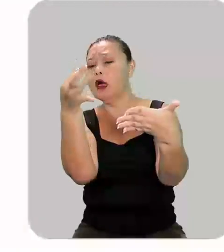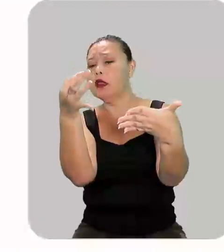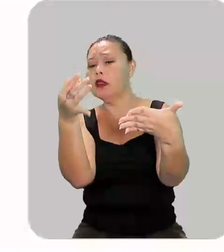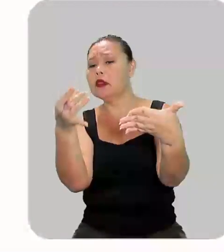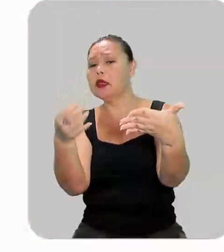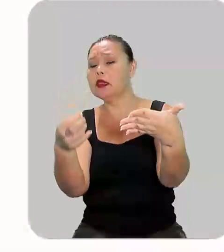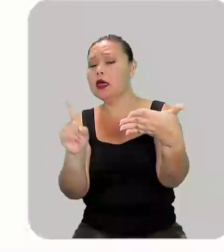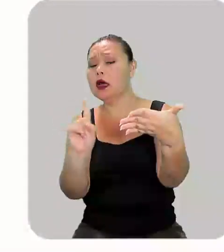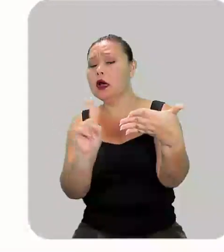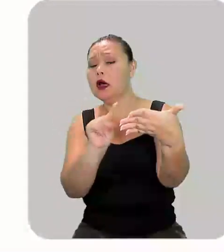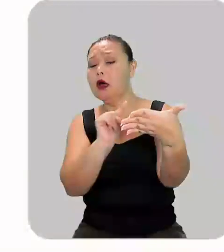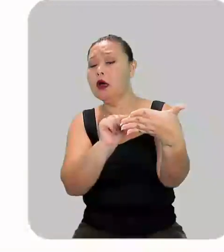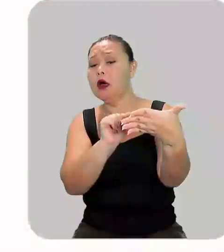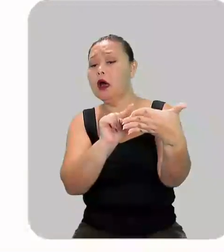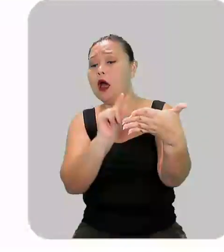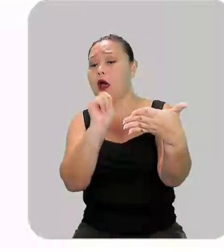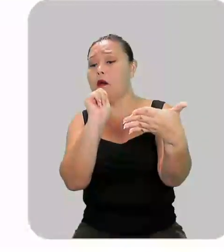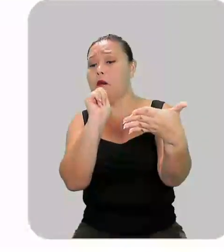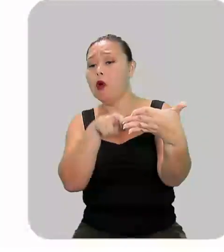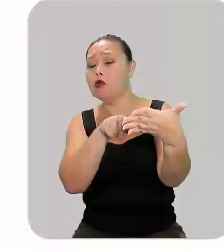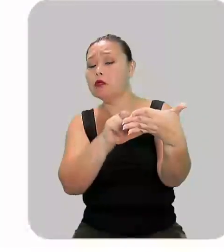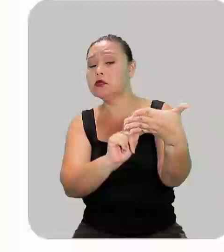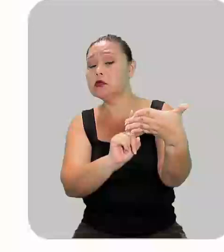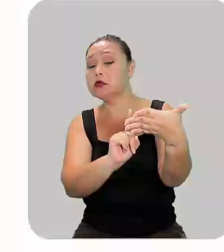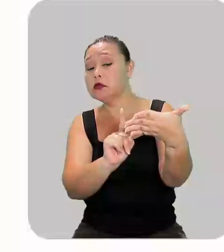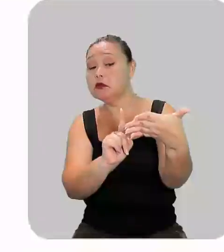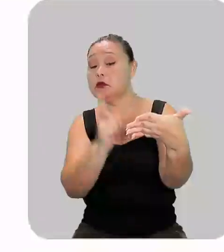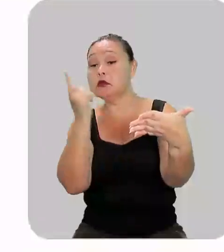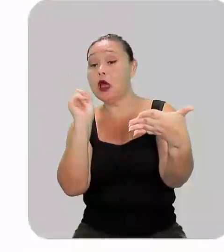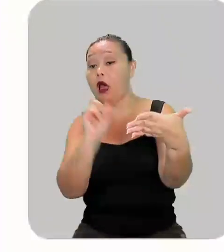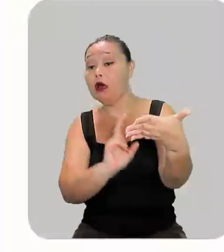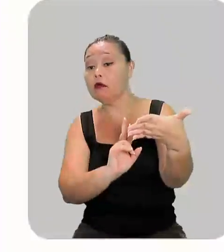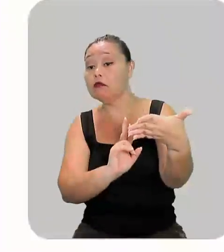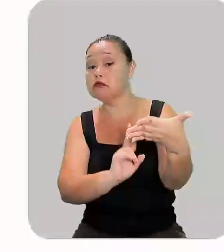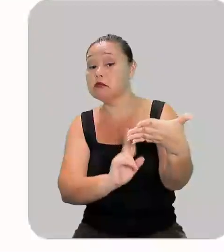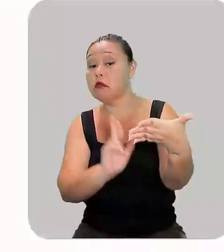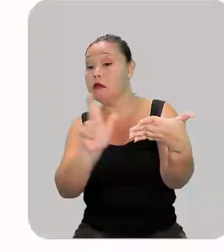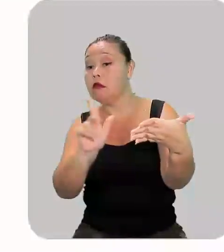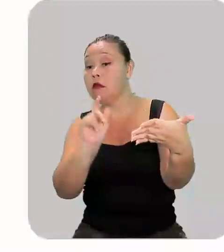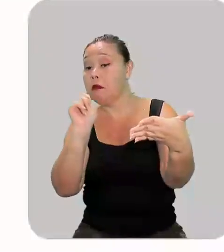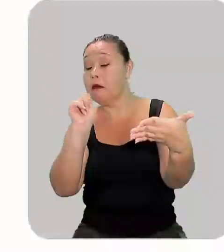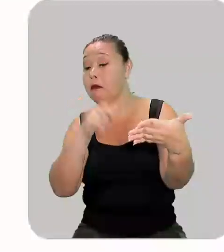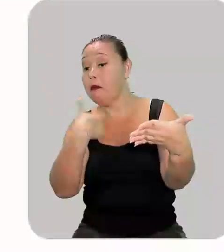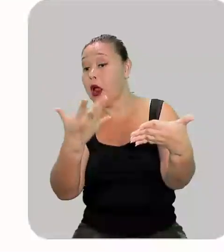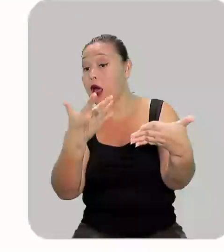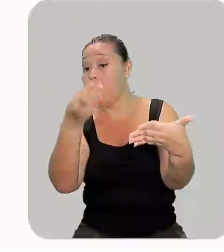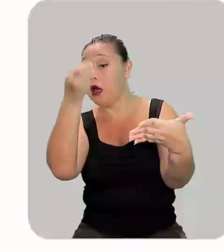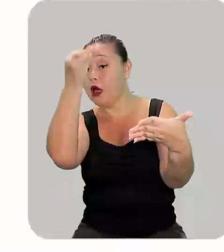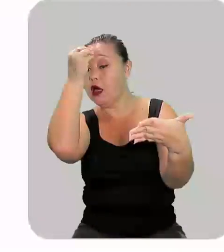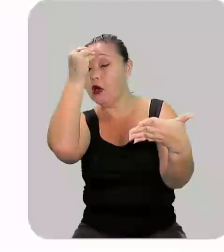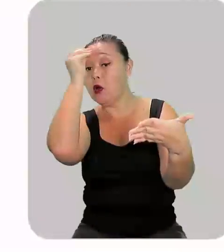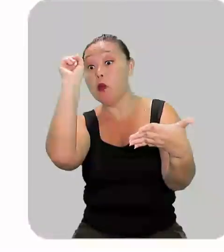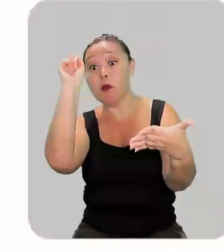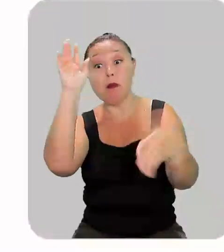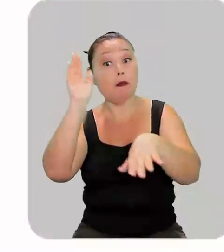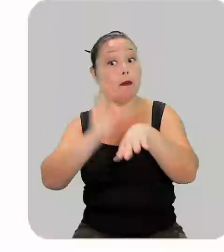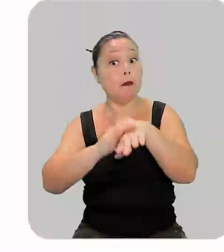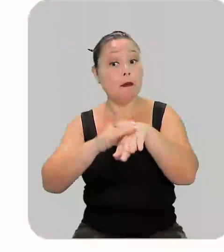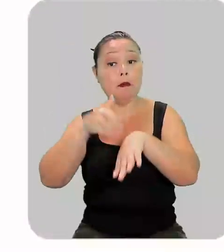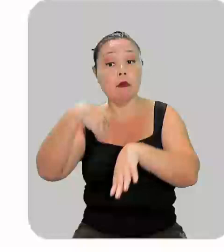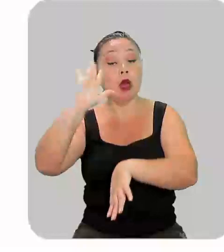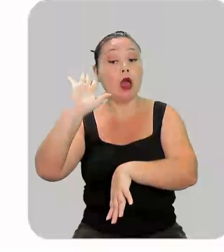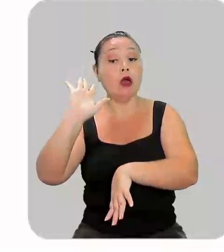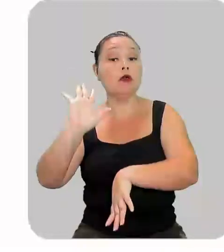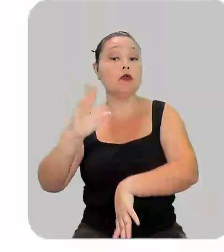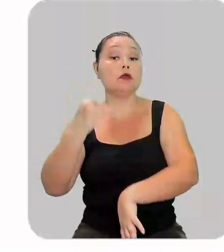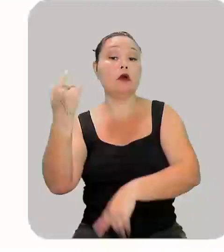detalhes que podem até fazer a diferença, né? Mas o que vai te importar aqui é esse 1/5. Porque é o